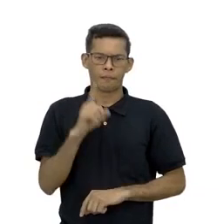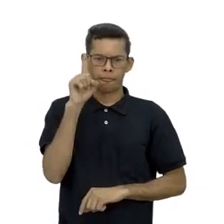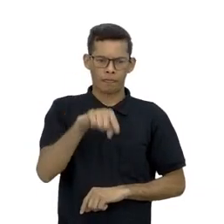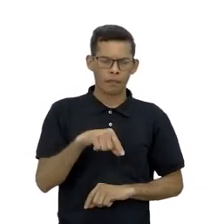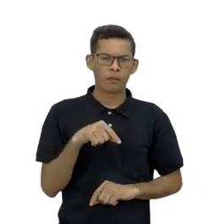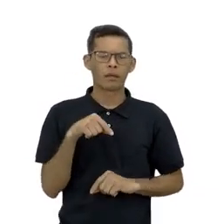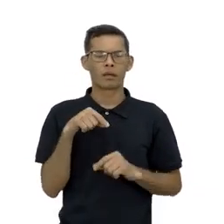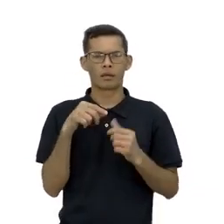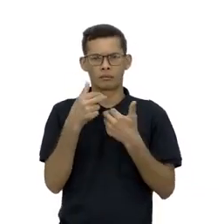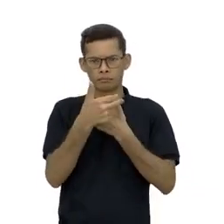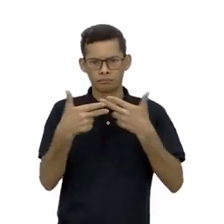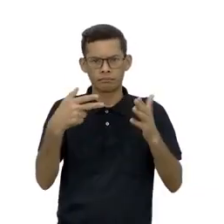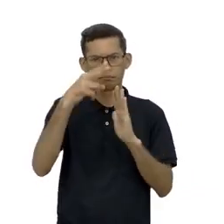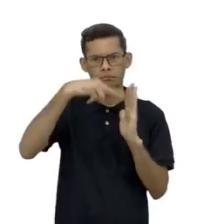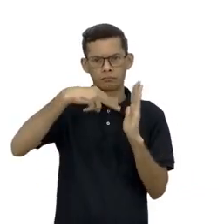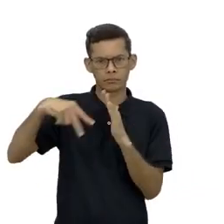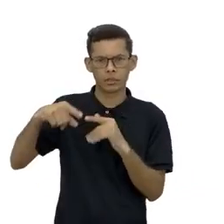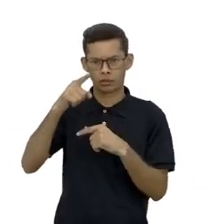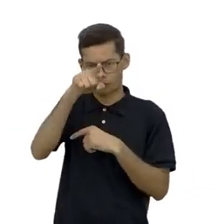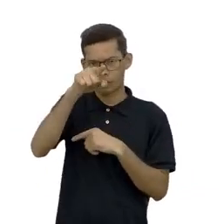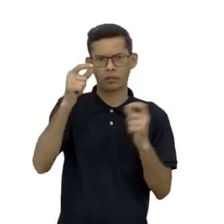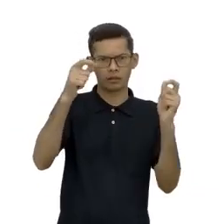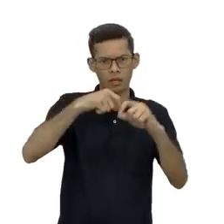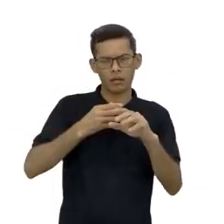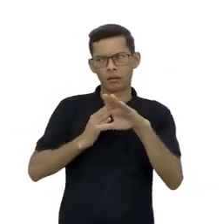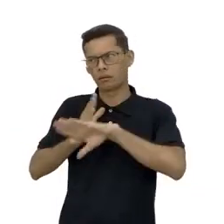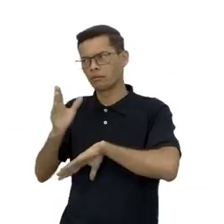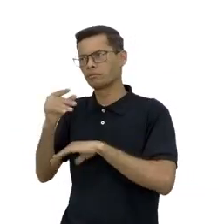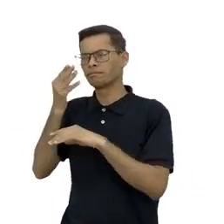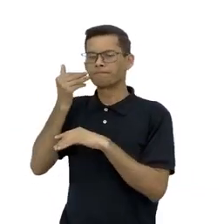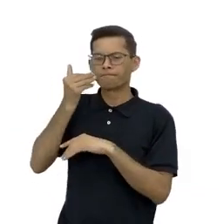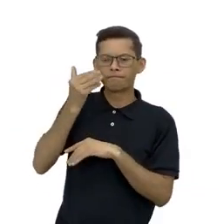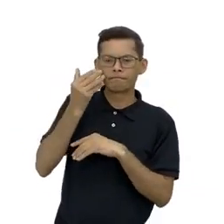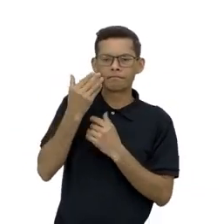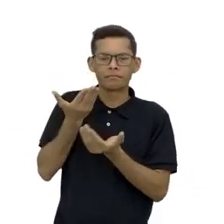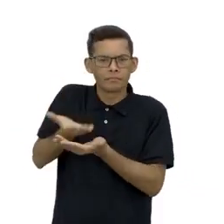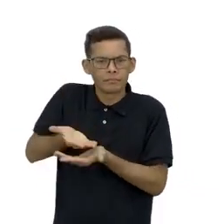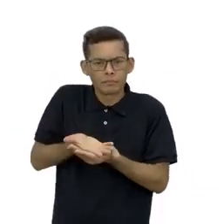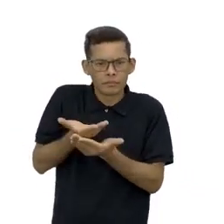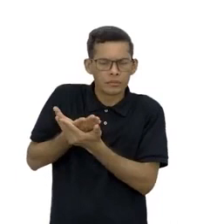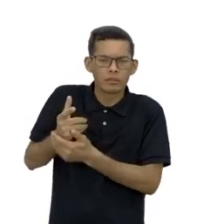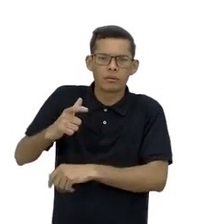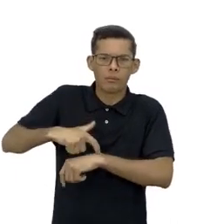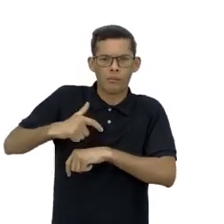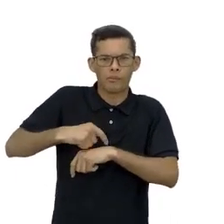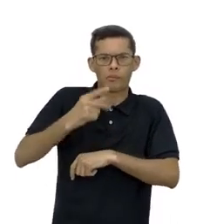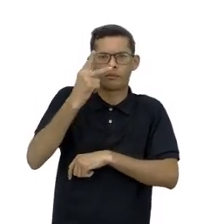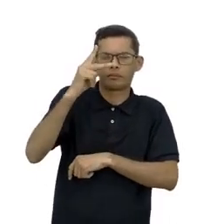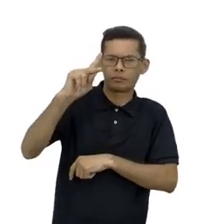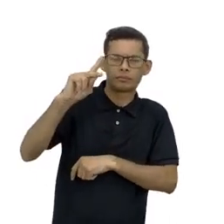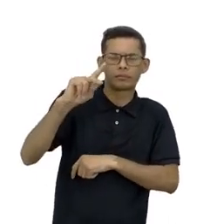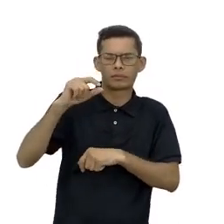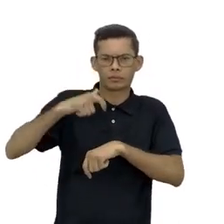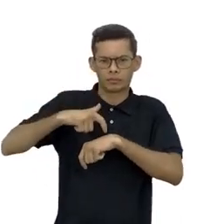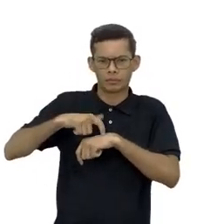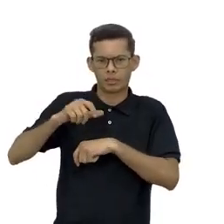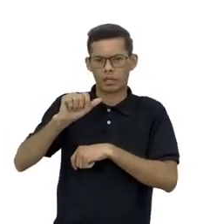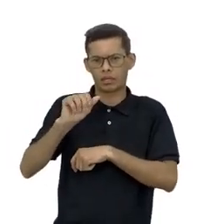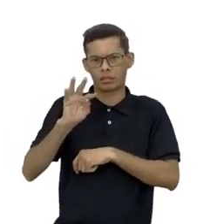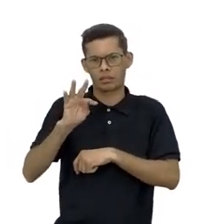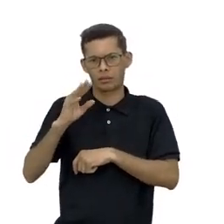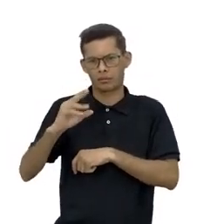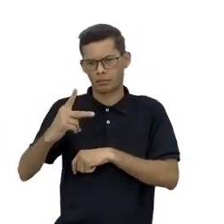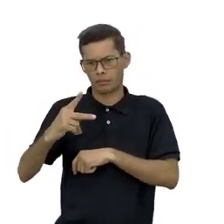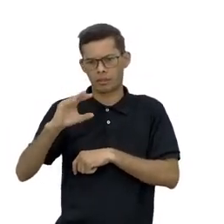obras que vocês podem consultar para estudar, por exemplo, no momento da ATPC.